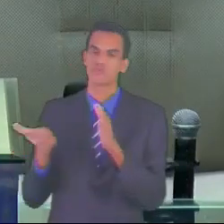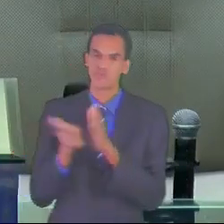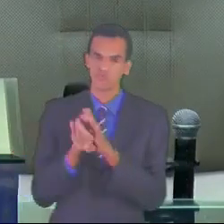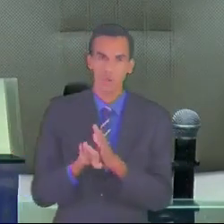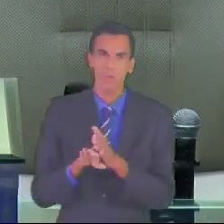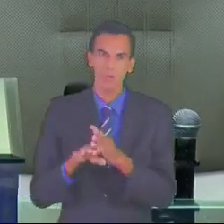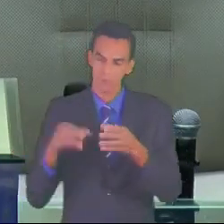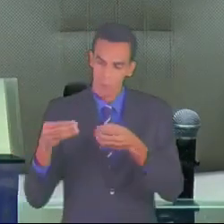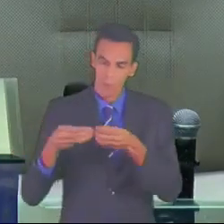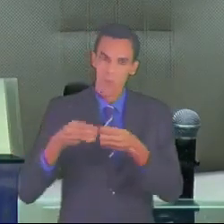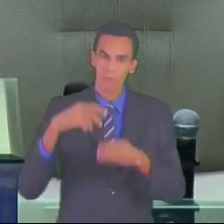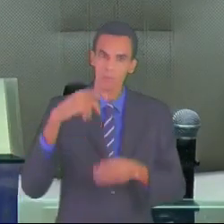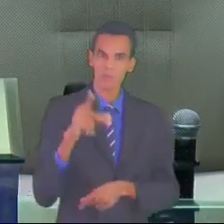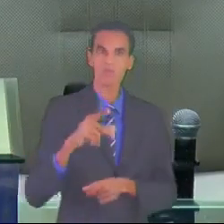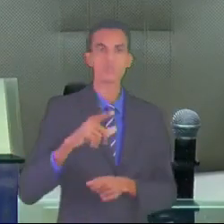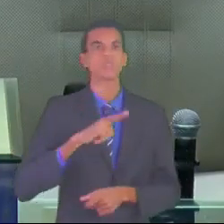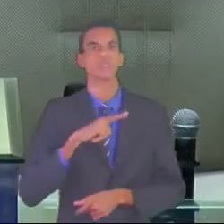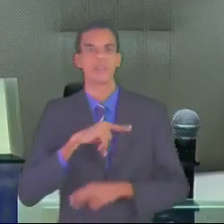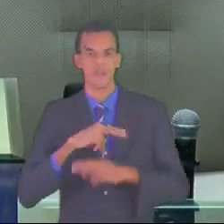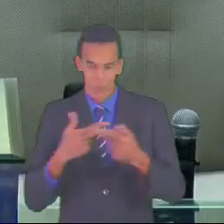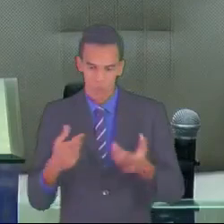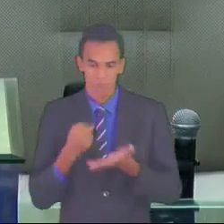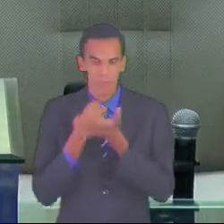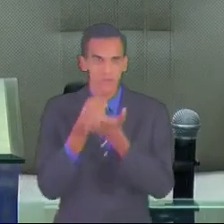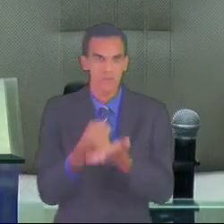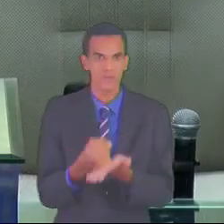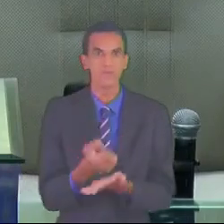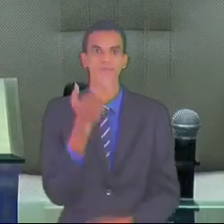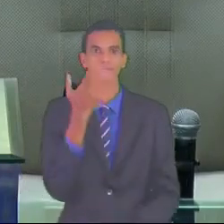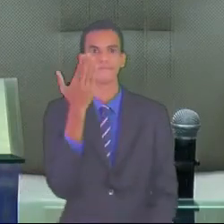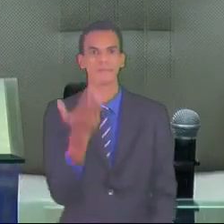que contribui para você.